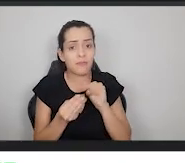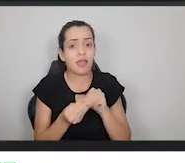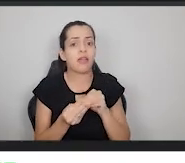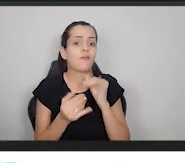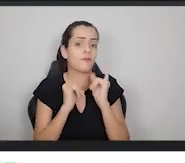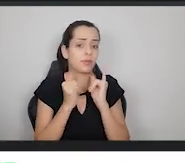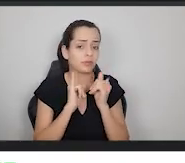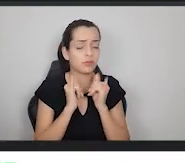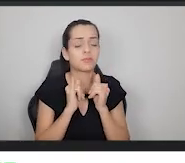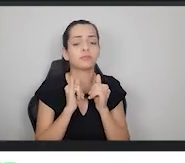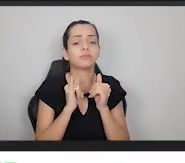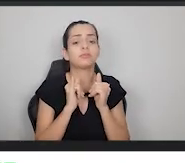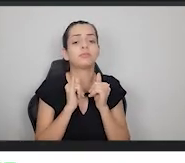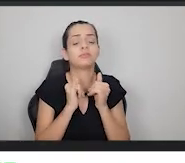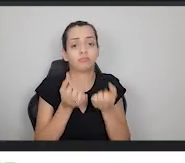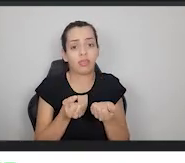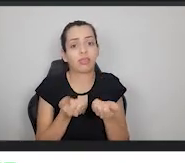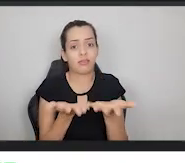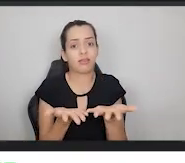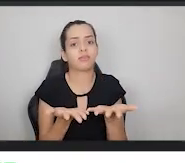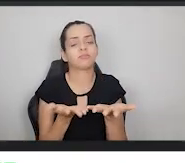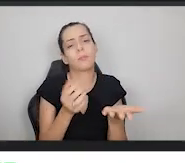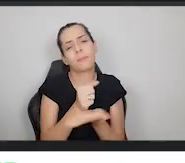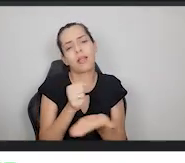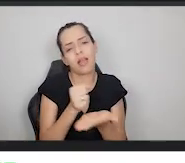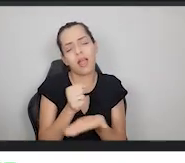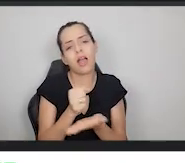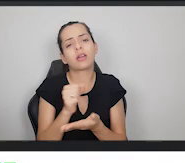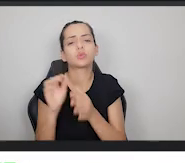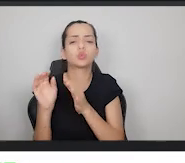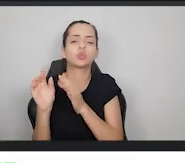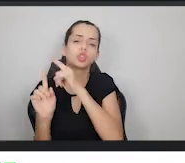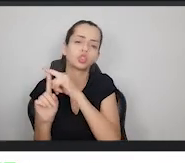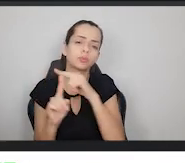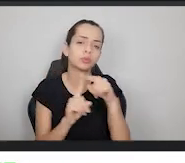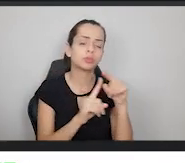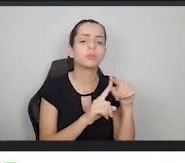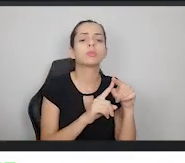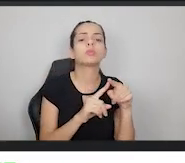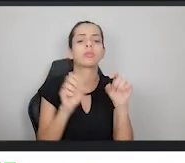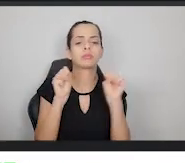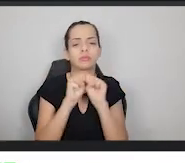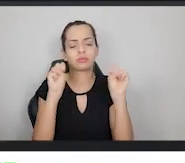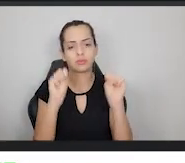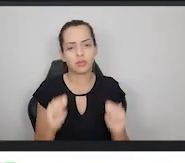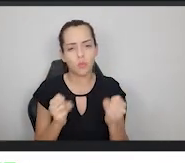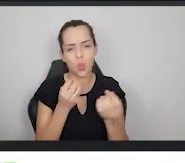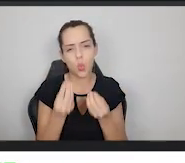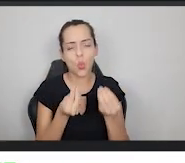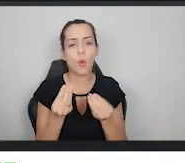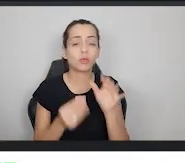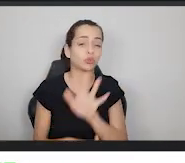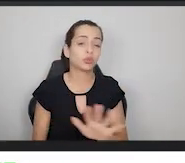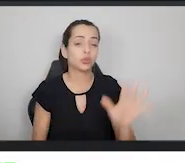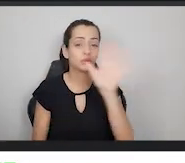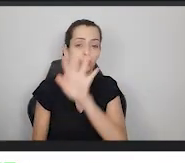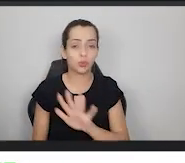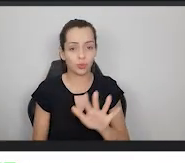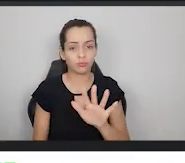entender. E a gente só tem a agradecer a você. Nossa, eu que